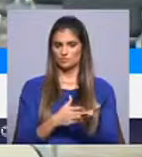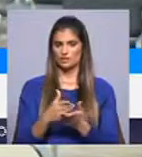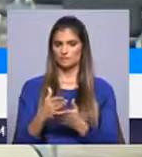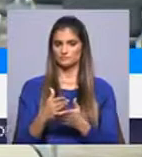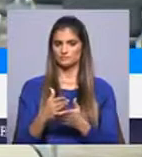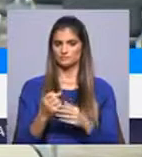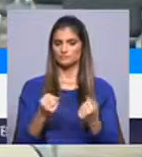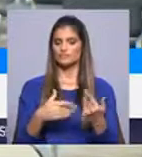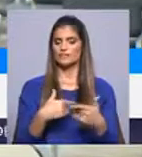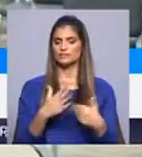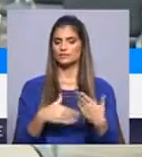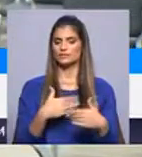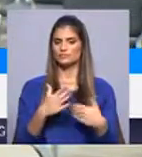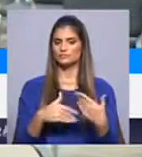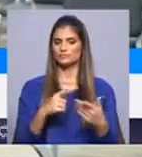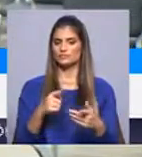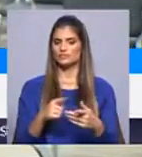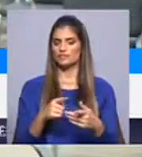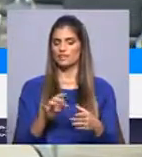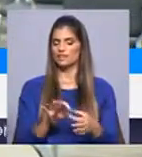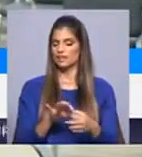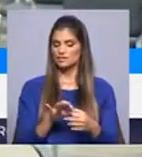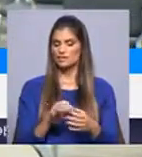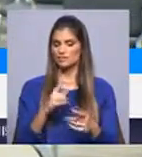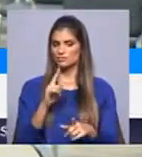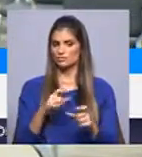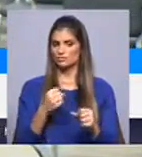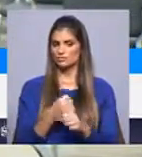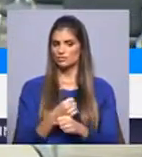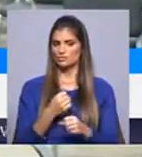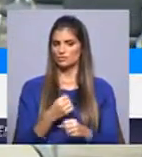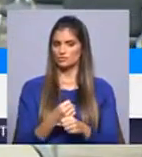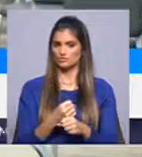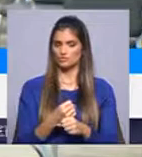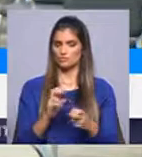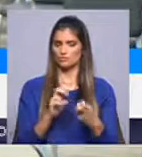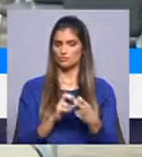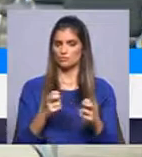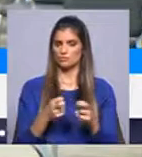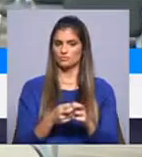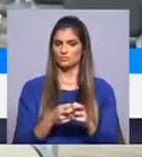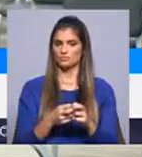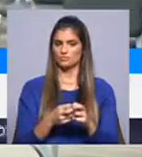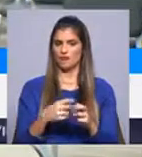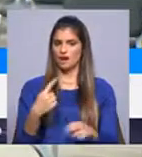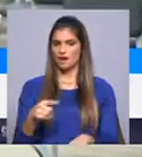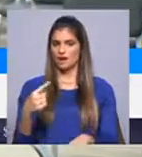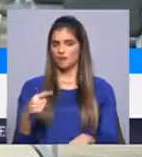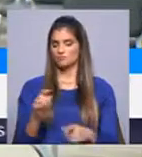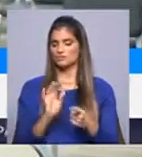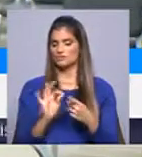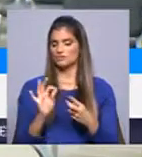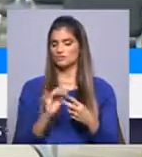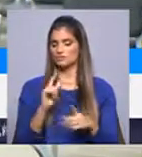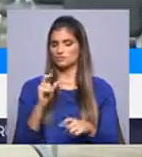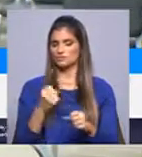sua ação, que tem esta profunda ligação aos trabalhadores e aos locais de trabalho, aos problemas existentes, aos problemas concretos dos trabalhadores, mas